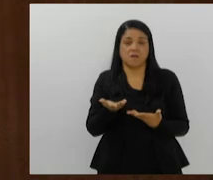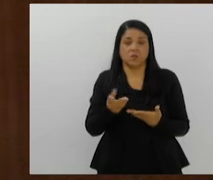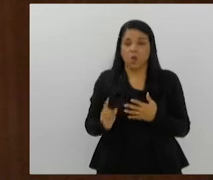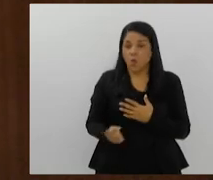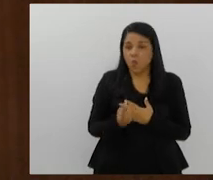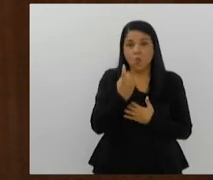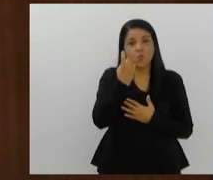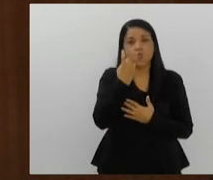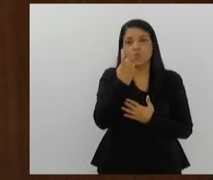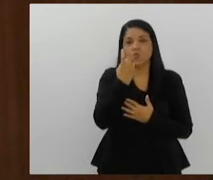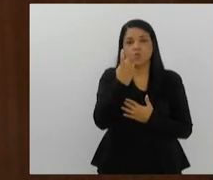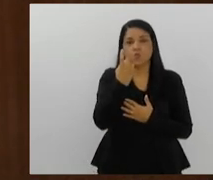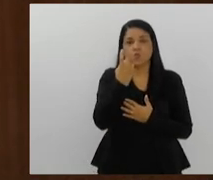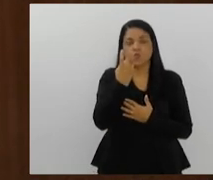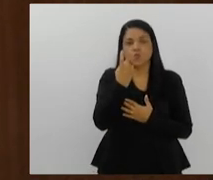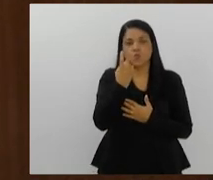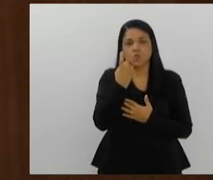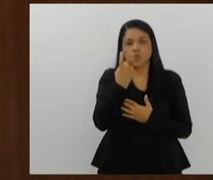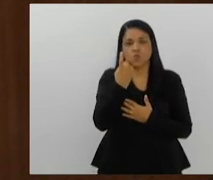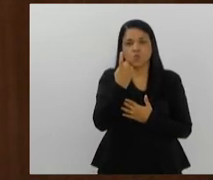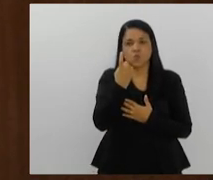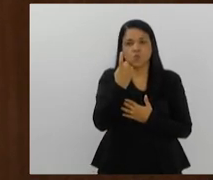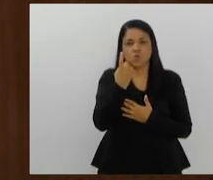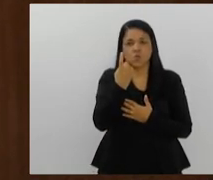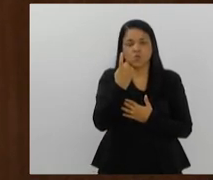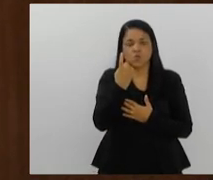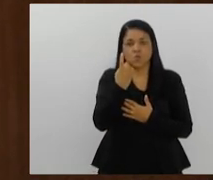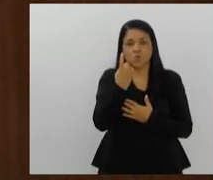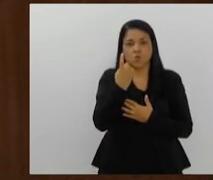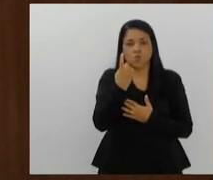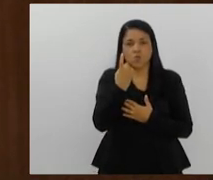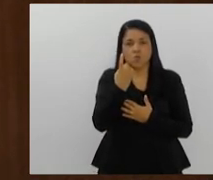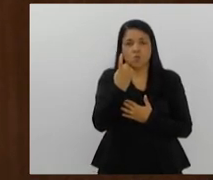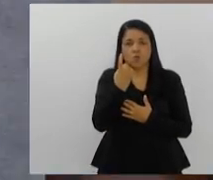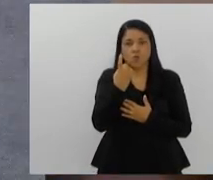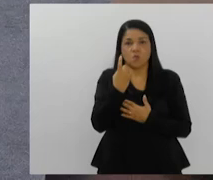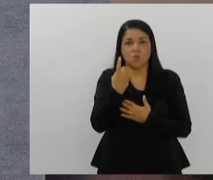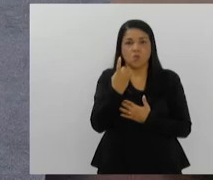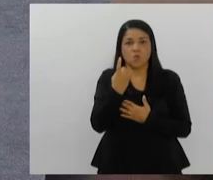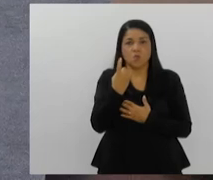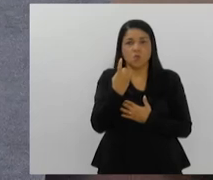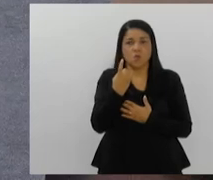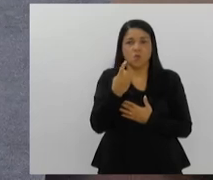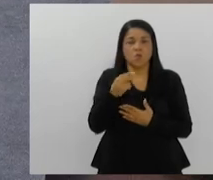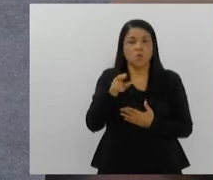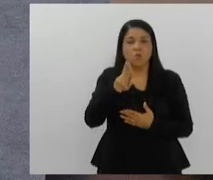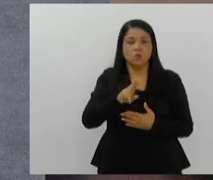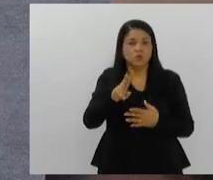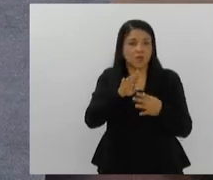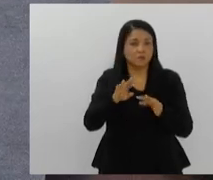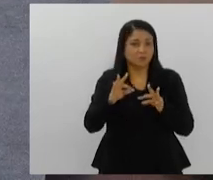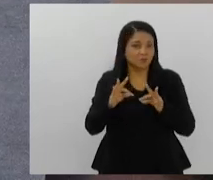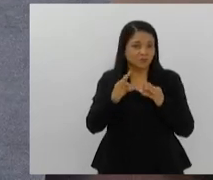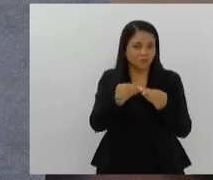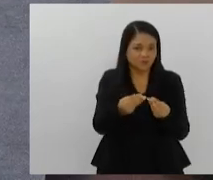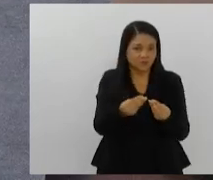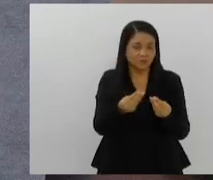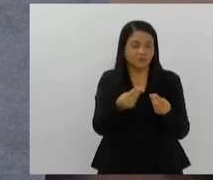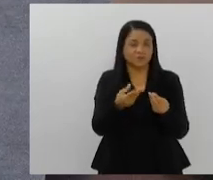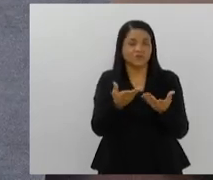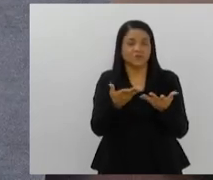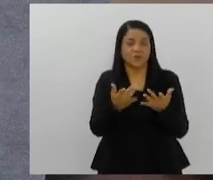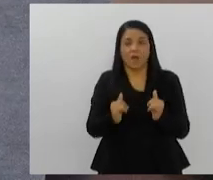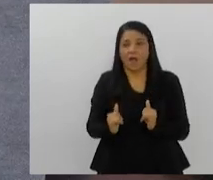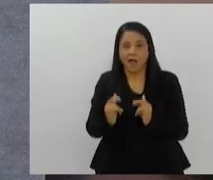único banheiro, um único sanitário no plenário inteiro, que era utilizado por todos. Então, até a arquitetura